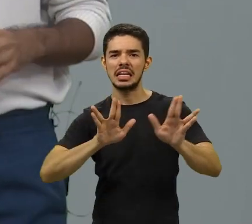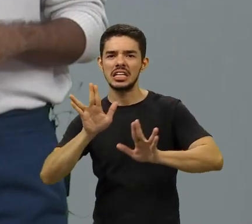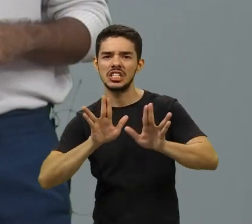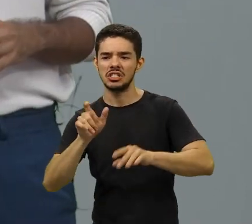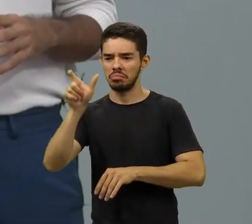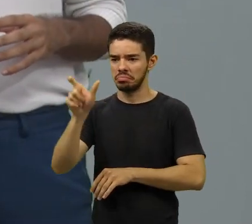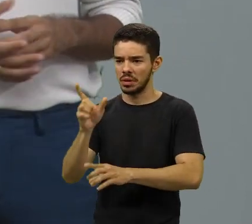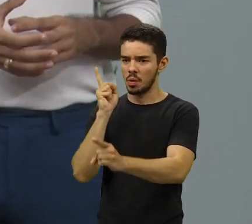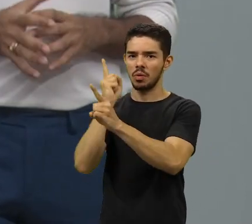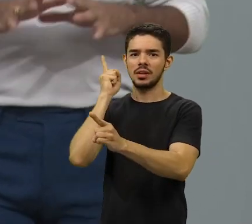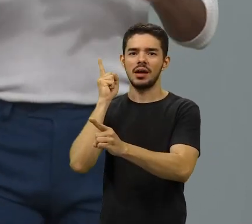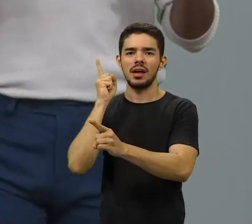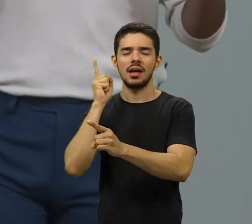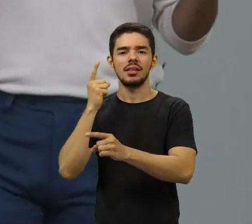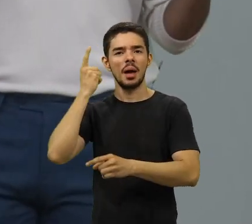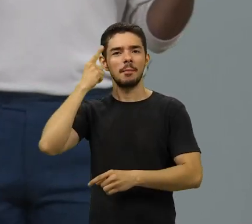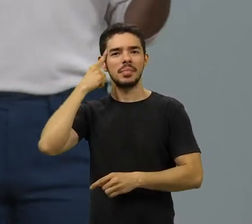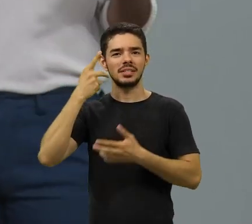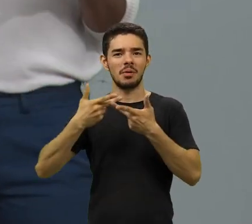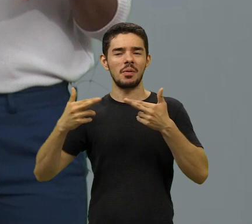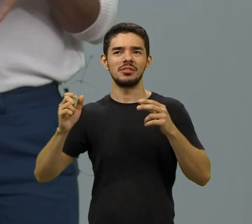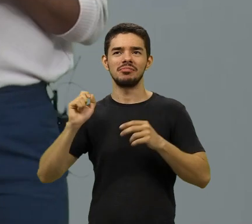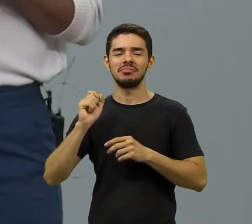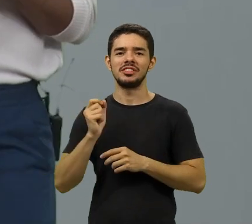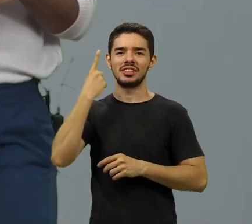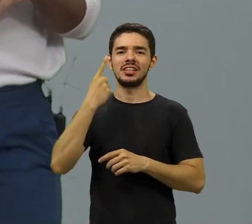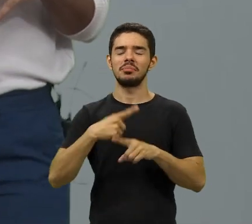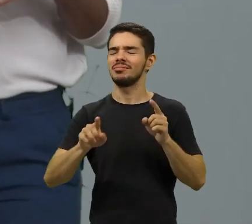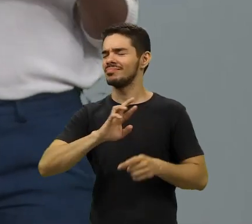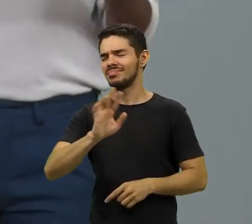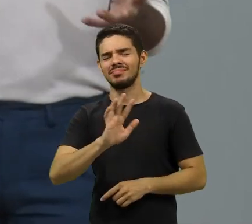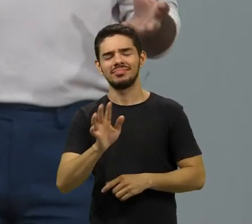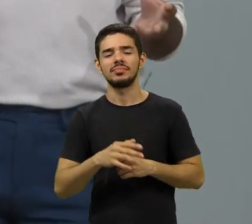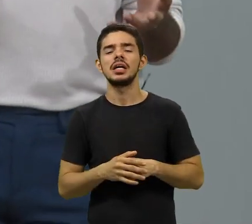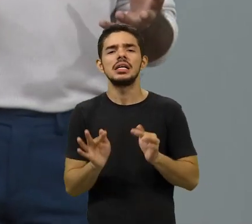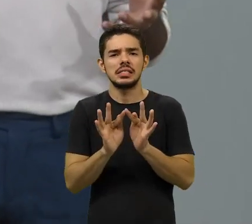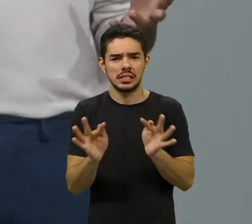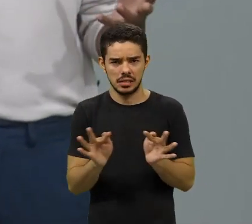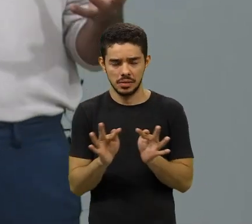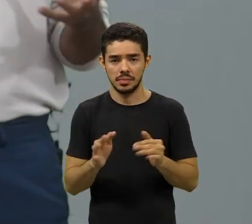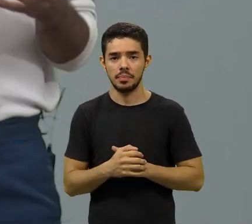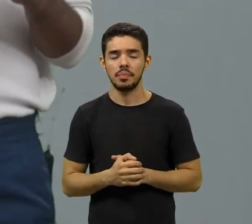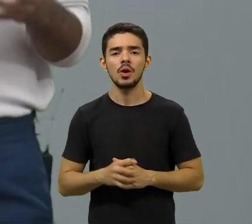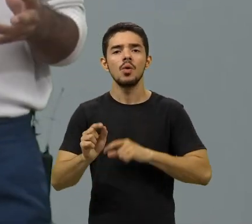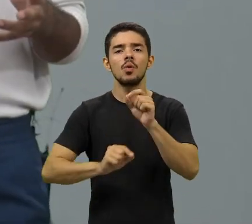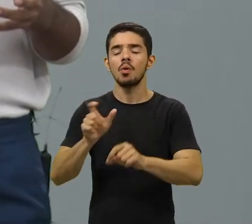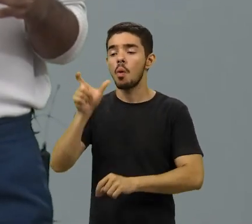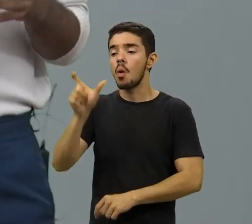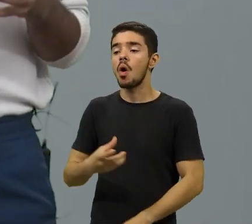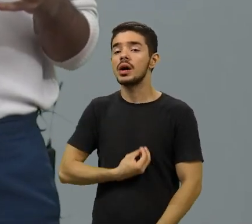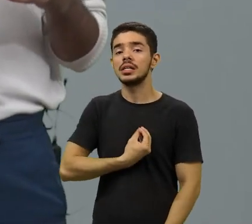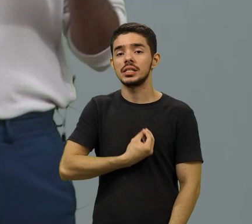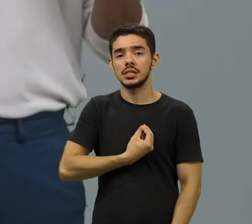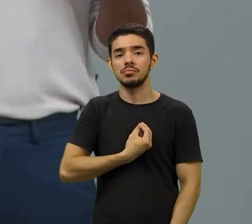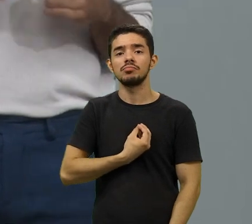foi encontrado. A gente já pensa assim, coisas da NASA. Mas não, é bem simples na biologia. O que é o organismo?